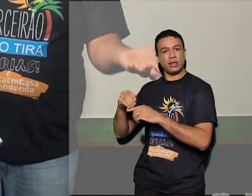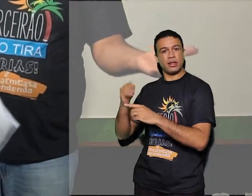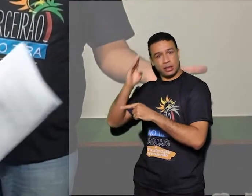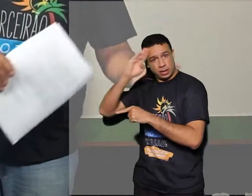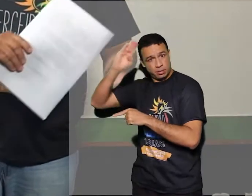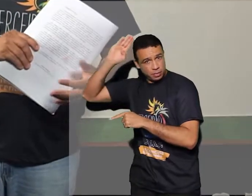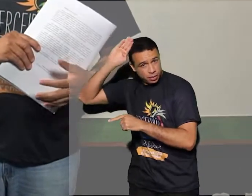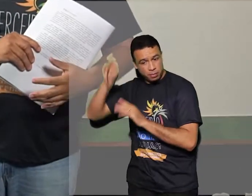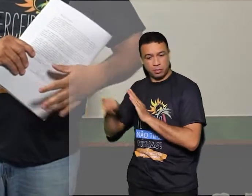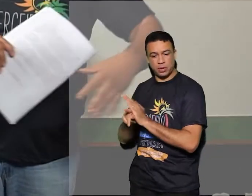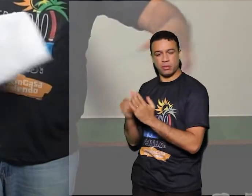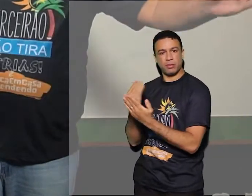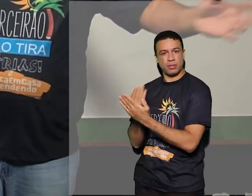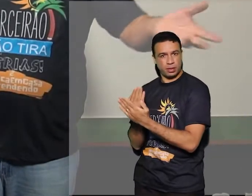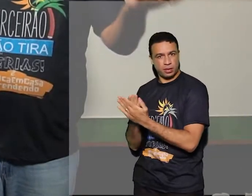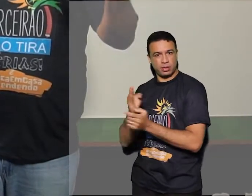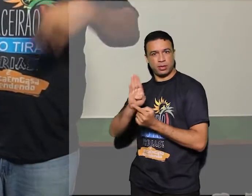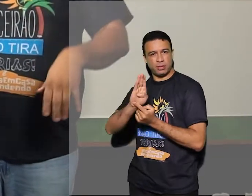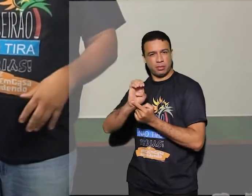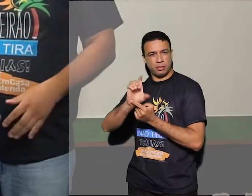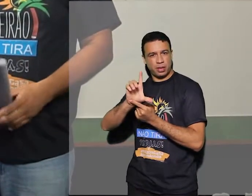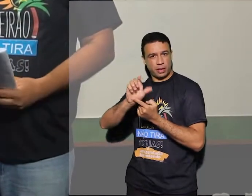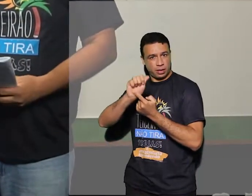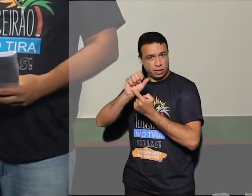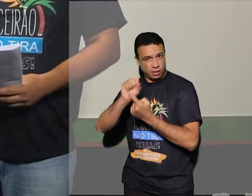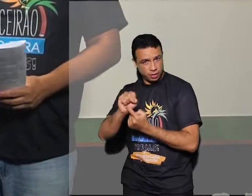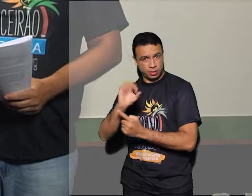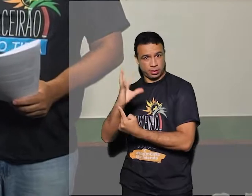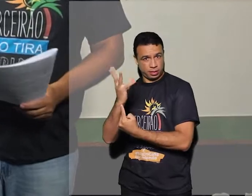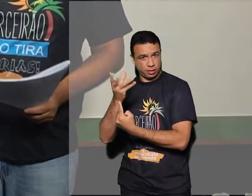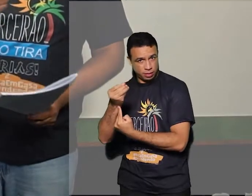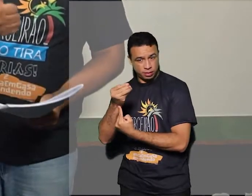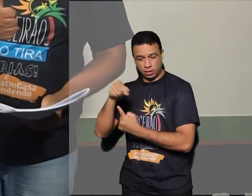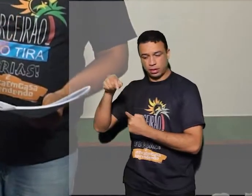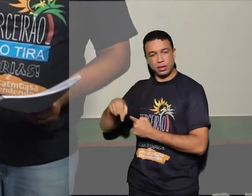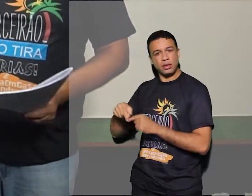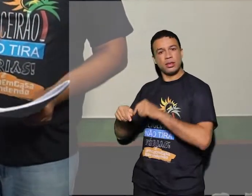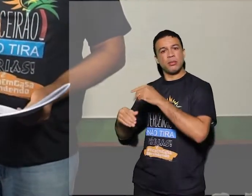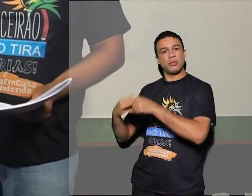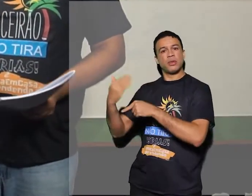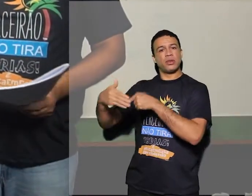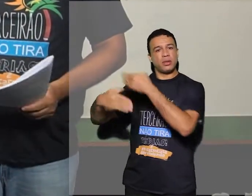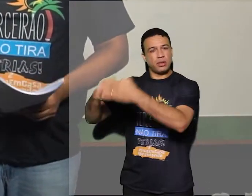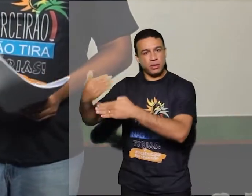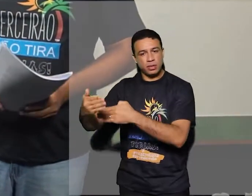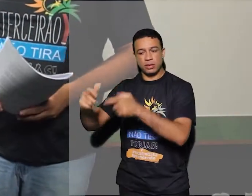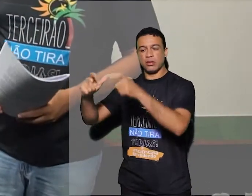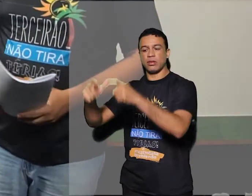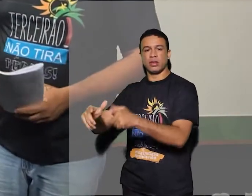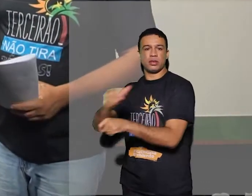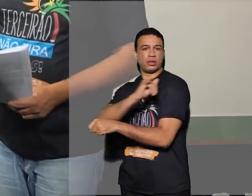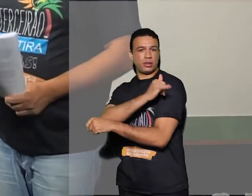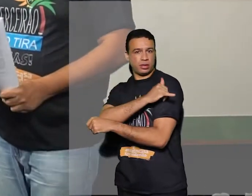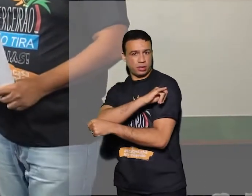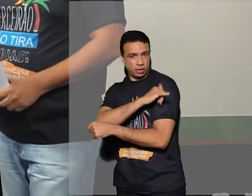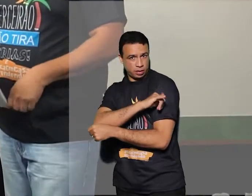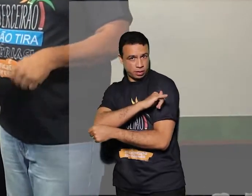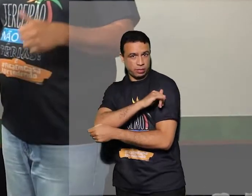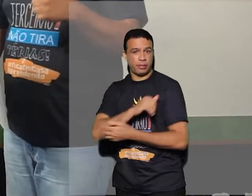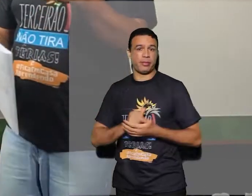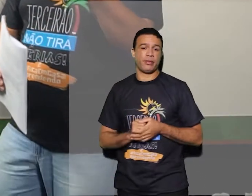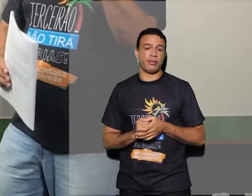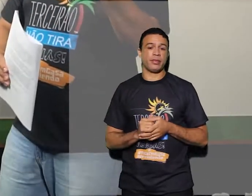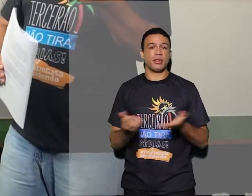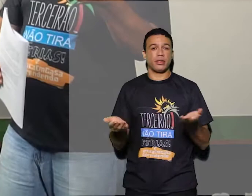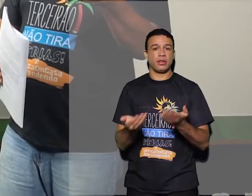Europa primeiro, depois ela vai se expandindo para outros países, até chegar aqui no Brasil, especificamente no Rio de Janeiro. Ok? A gente vai